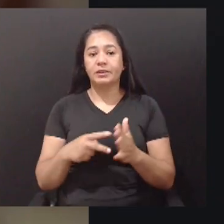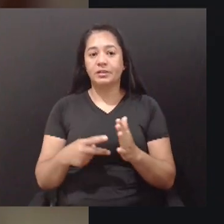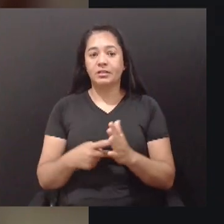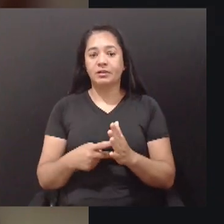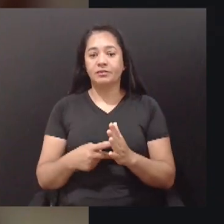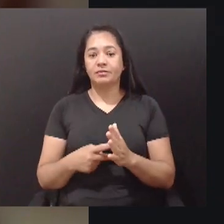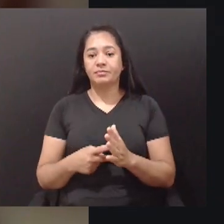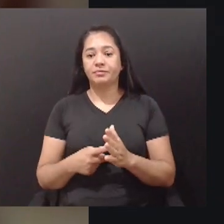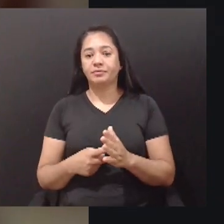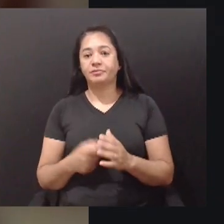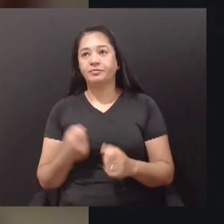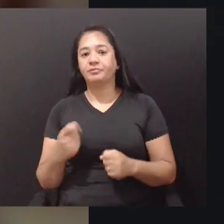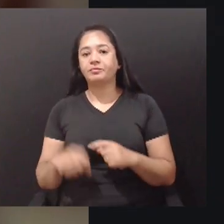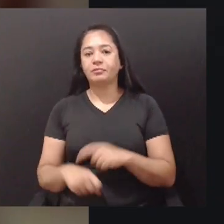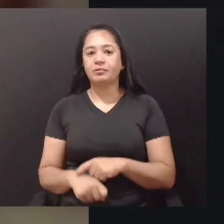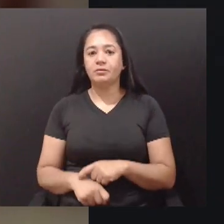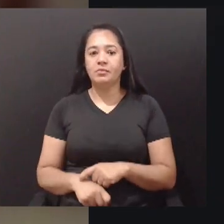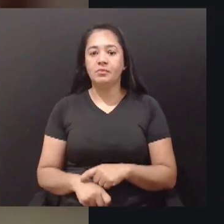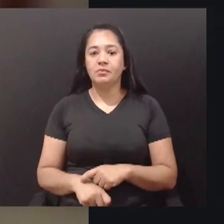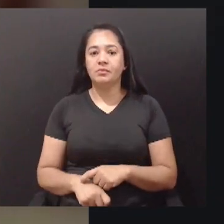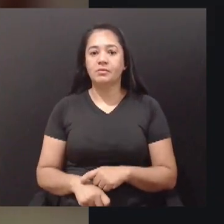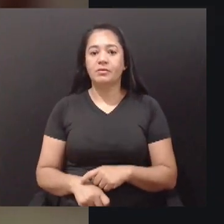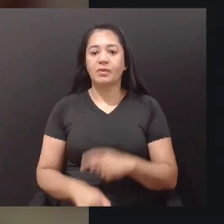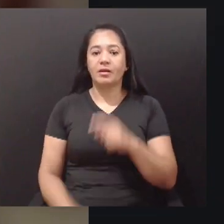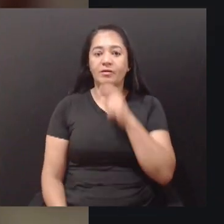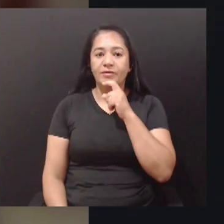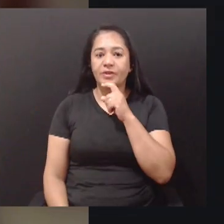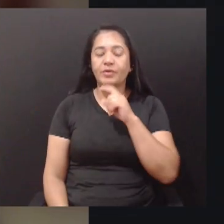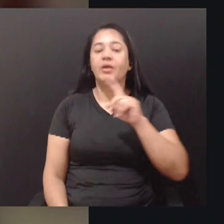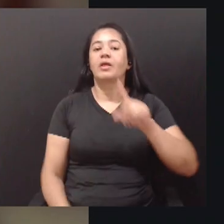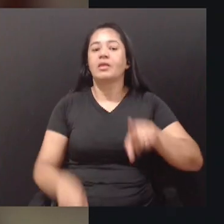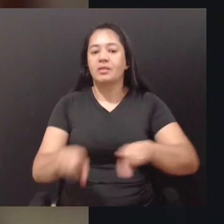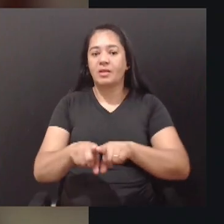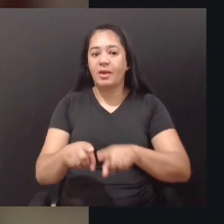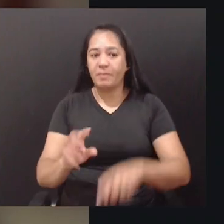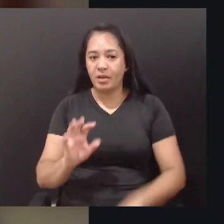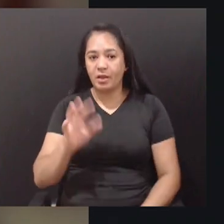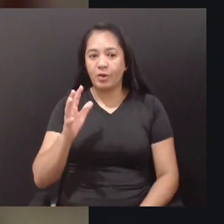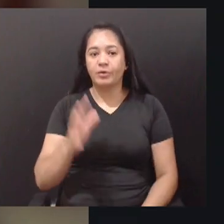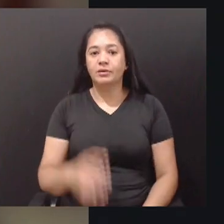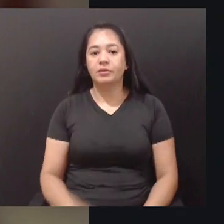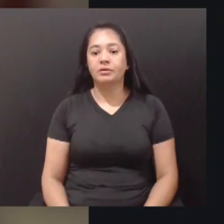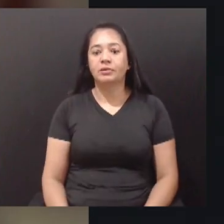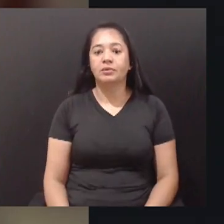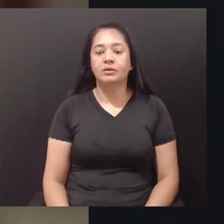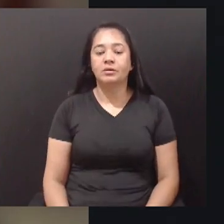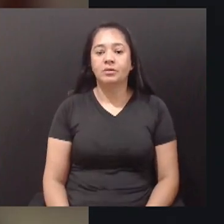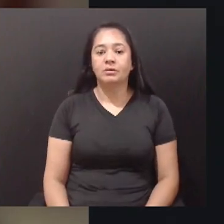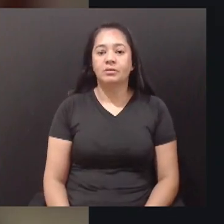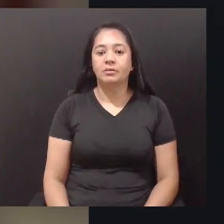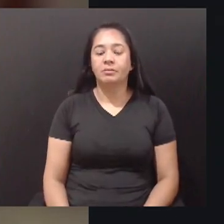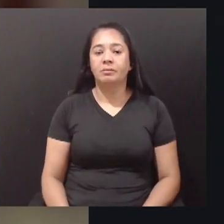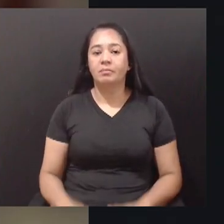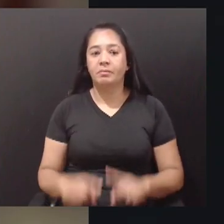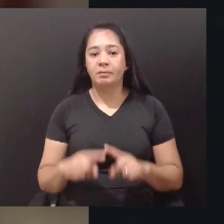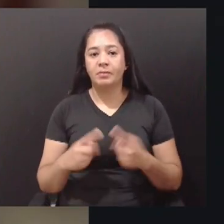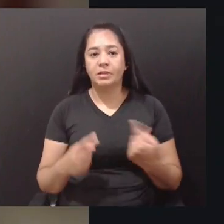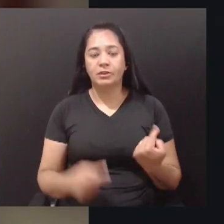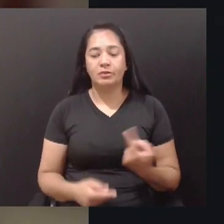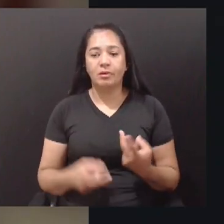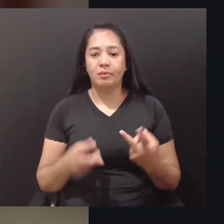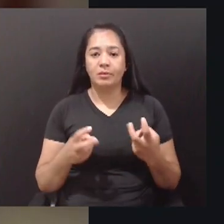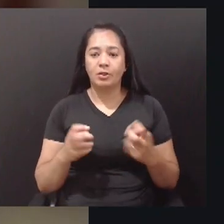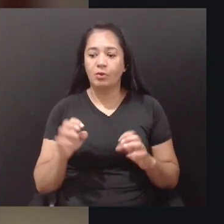determinados momentos não haja mais frio. A média está mais quente, mas o que nós estamos notando é que esses